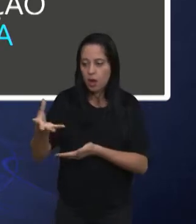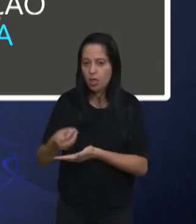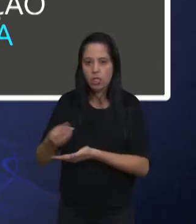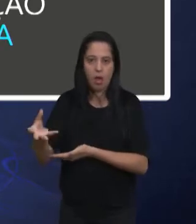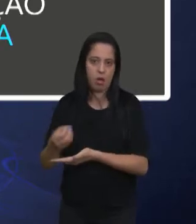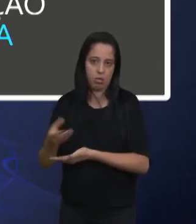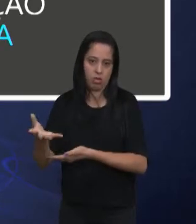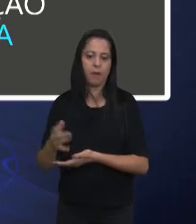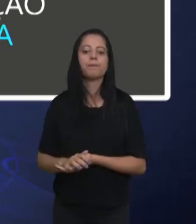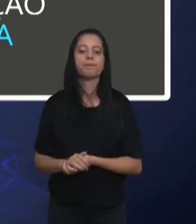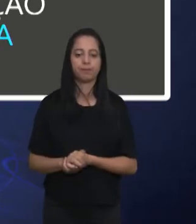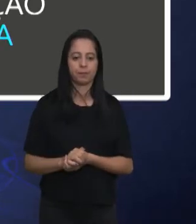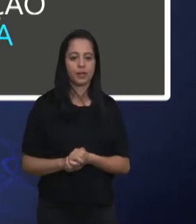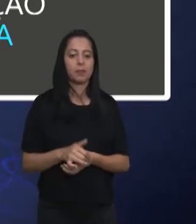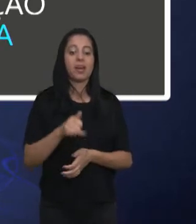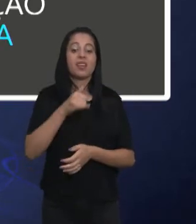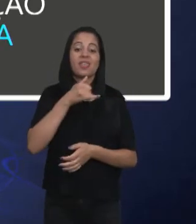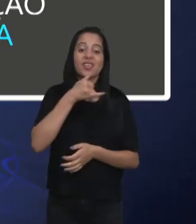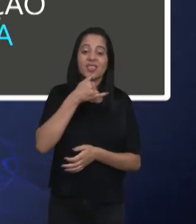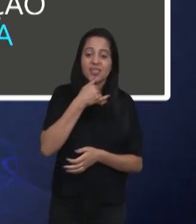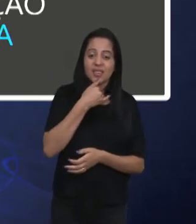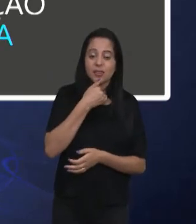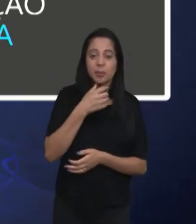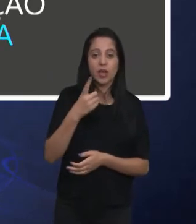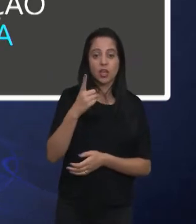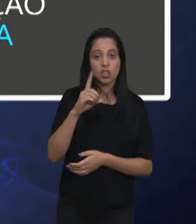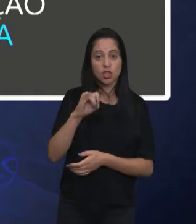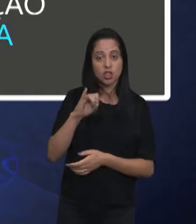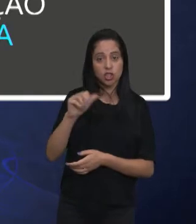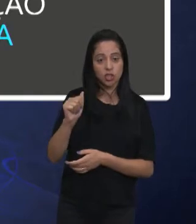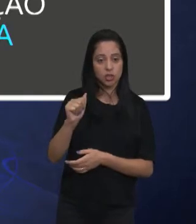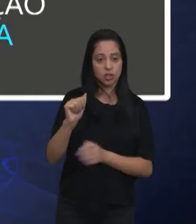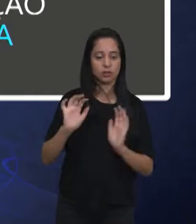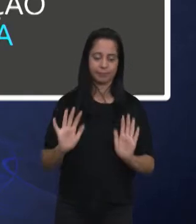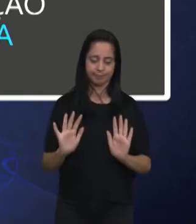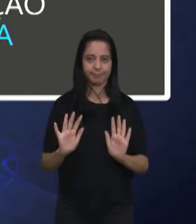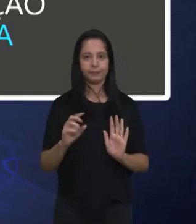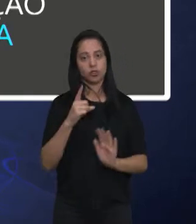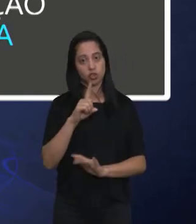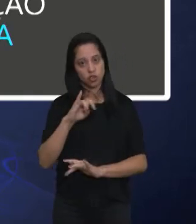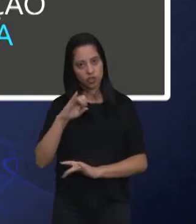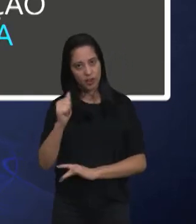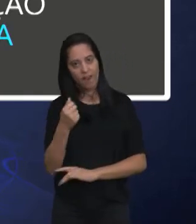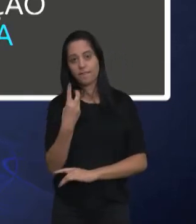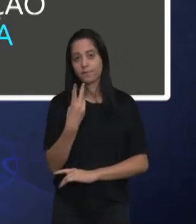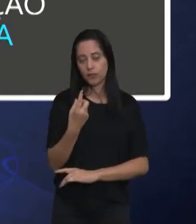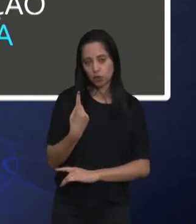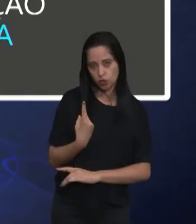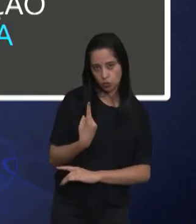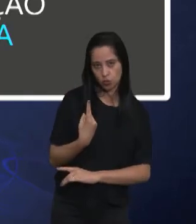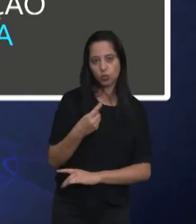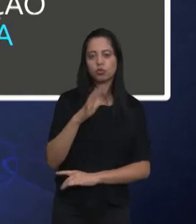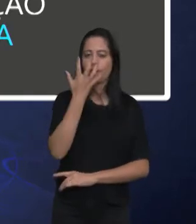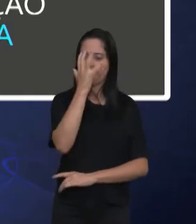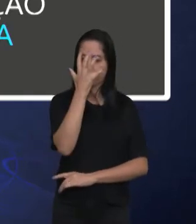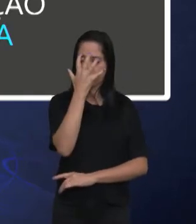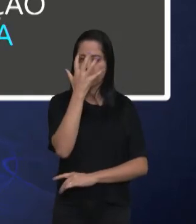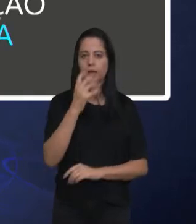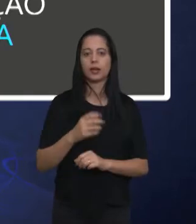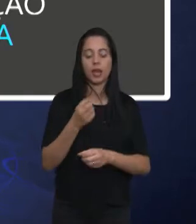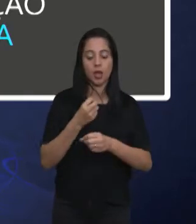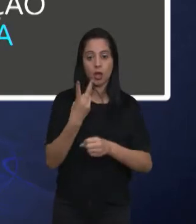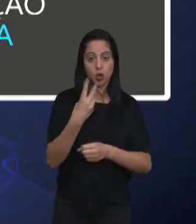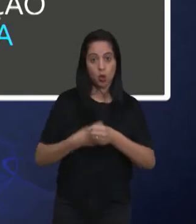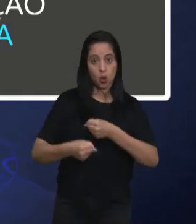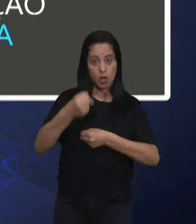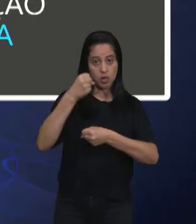foi, infelizmente, no dia 14, no dia 21 de fevereiro de 2 anos